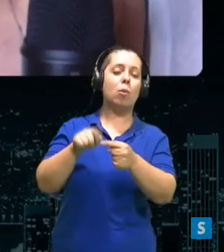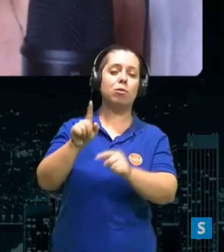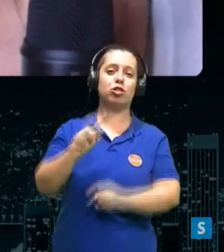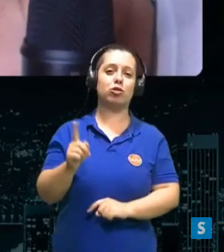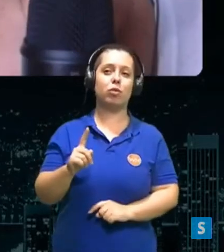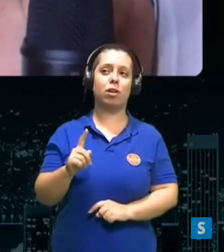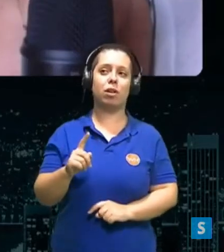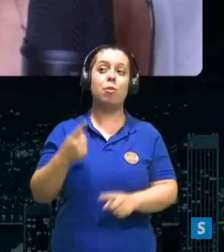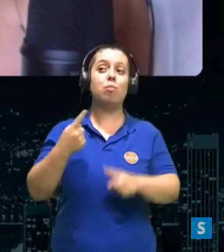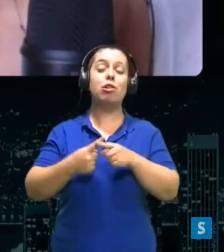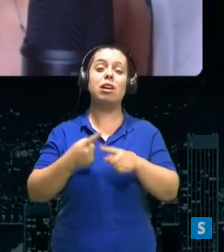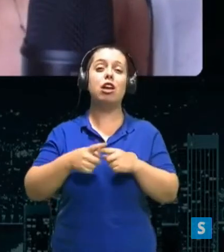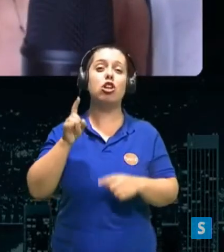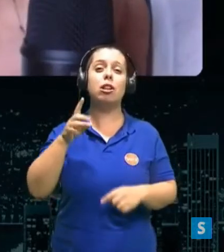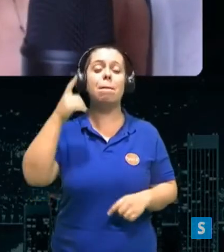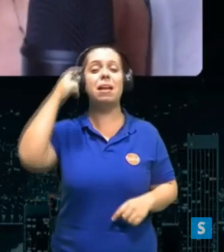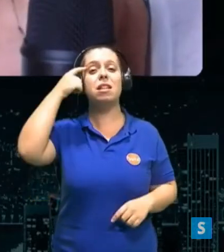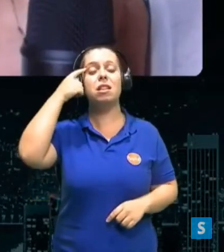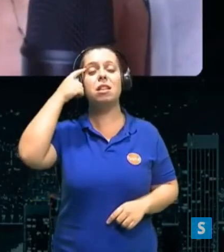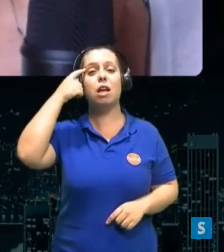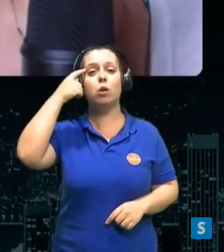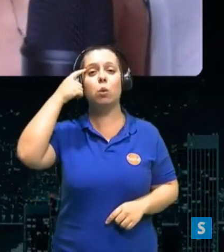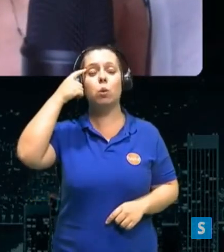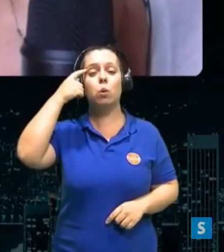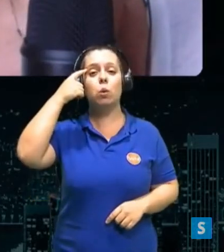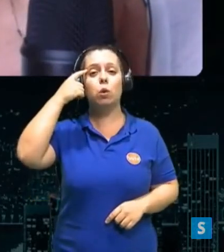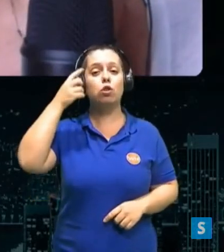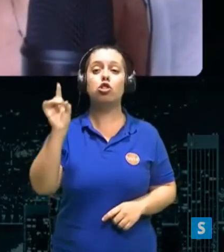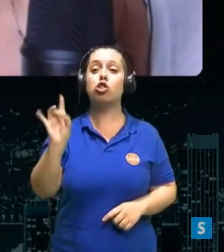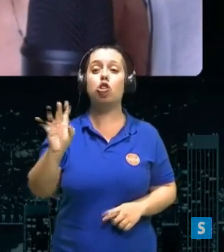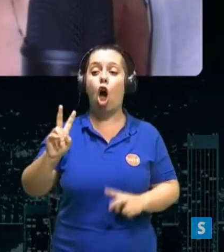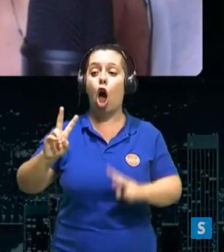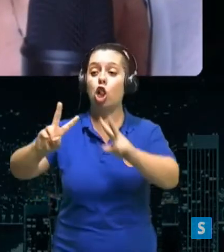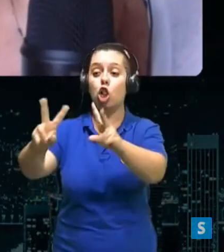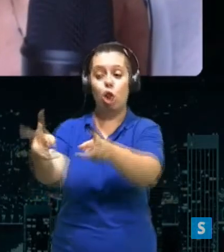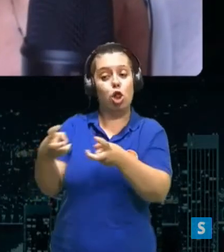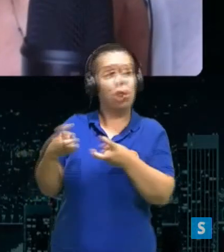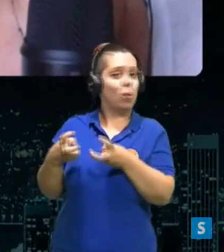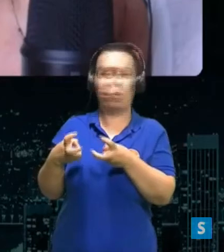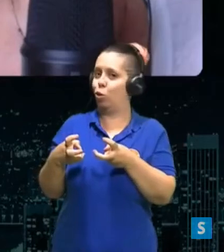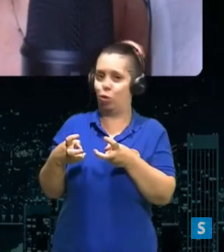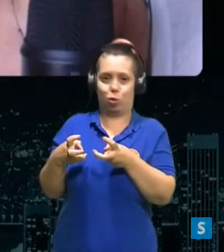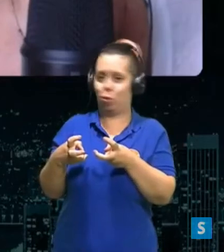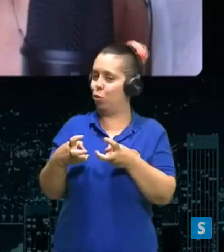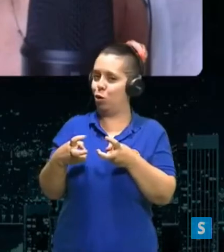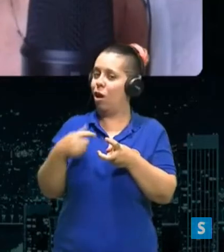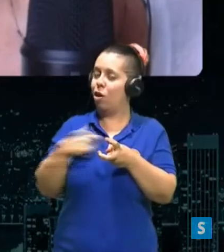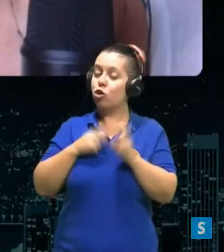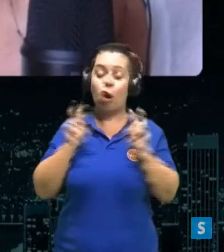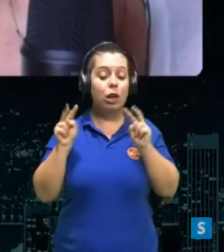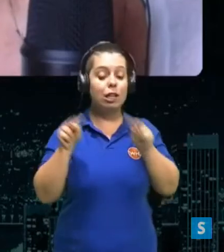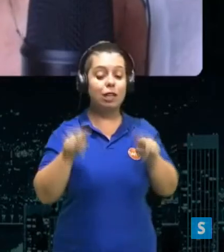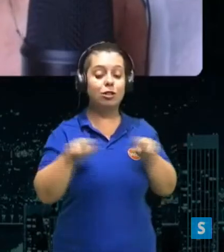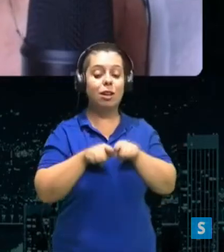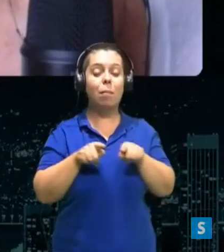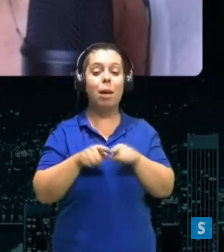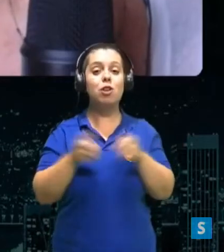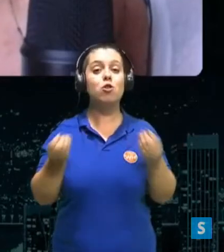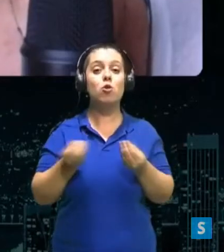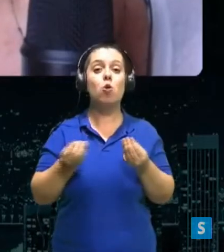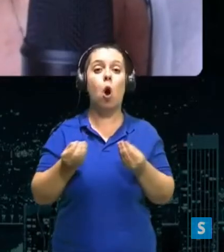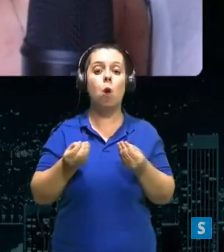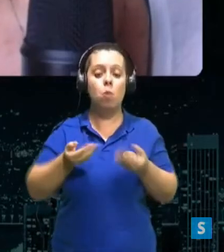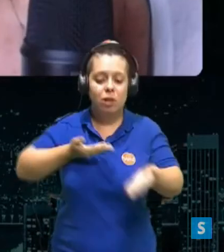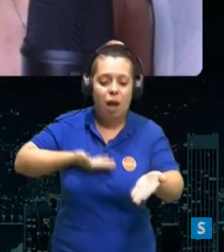experiência é o retorno temos de impacto não é só retorno financeiro que a gente procura Mas também como a gente vai retornar